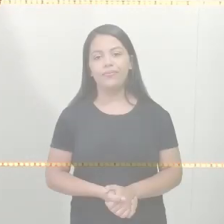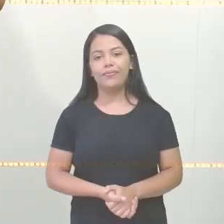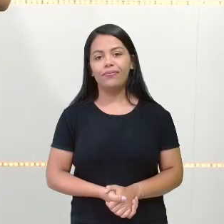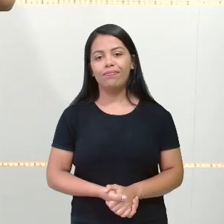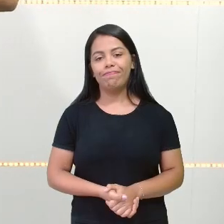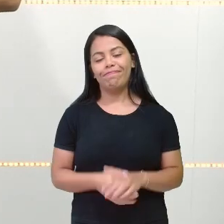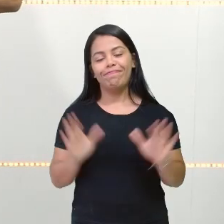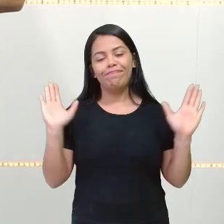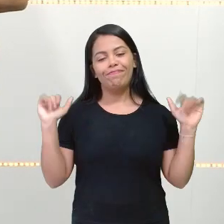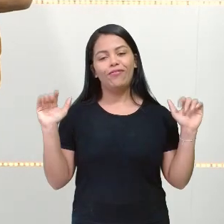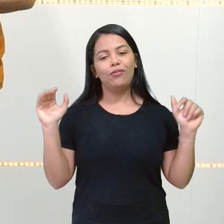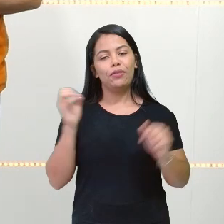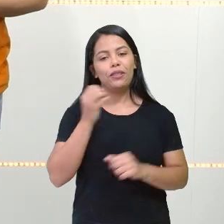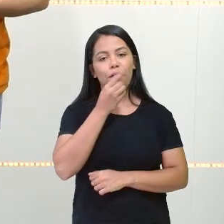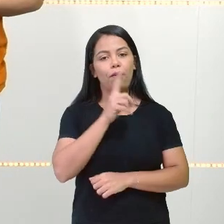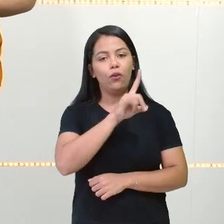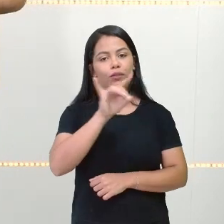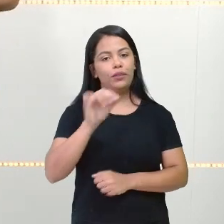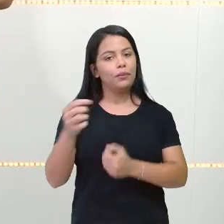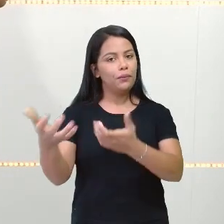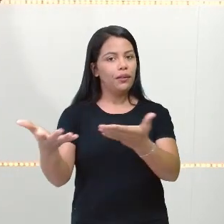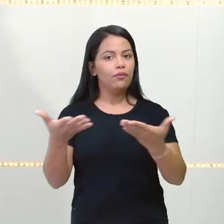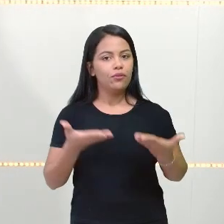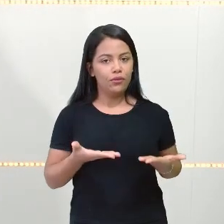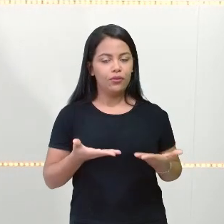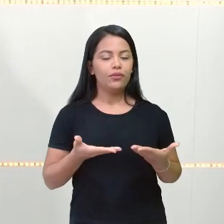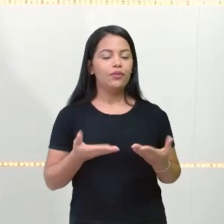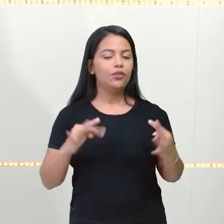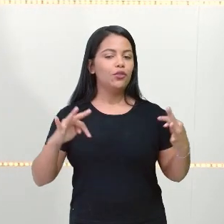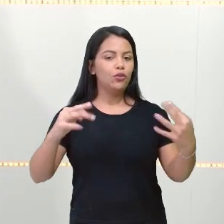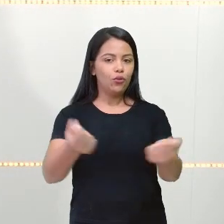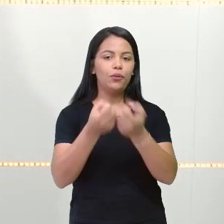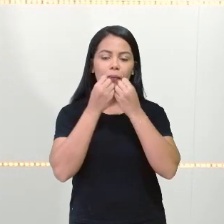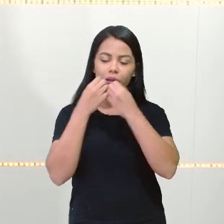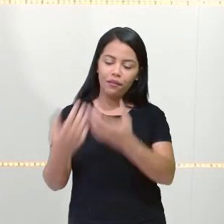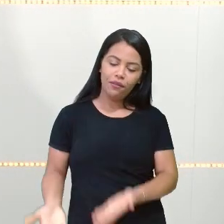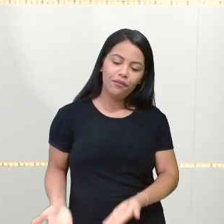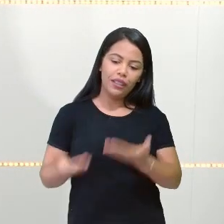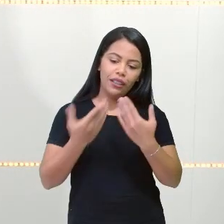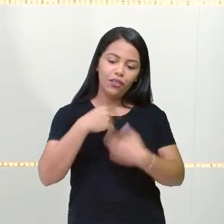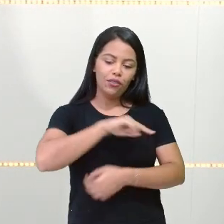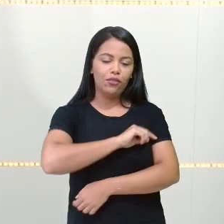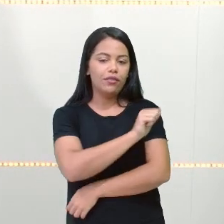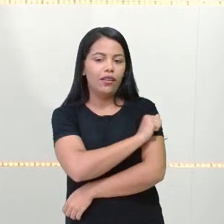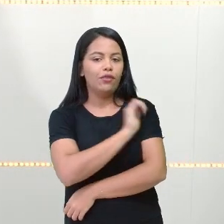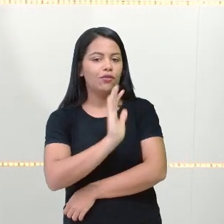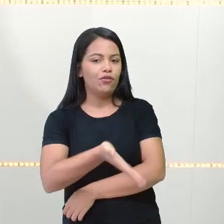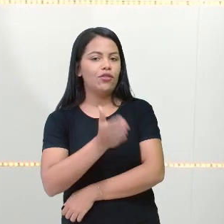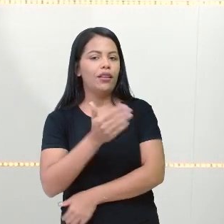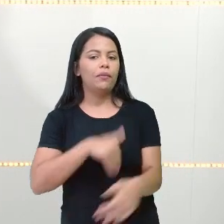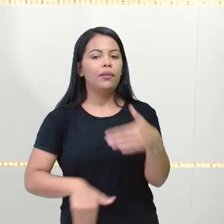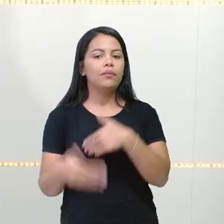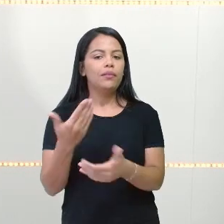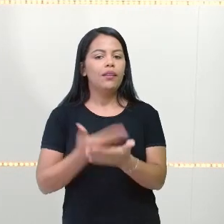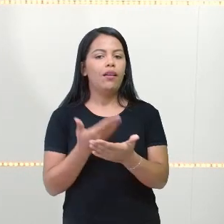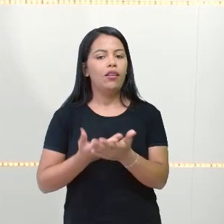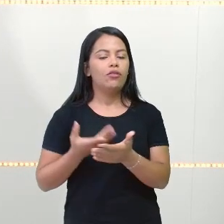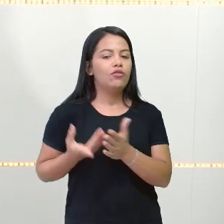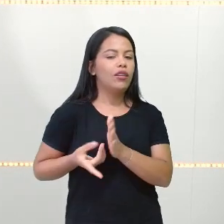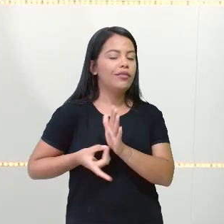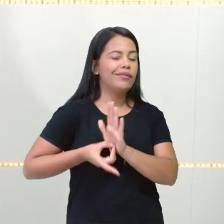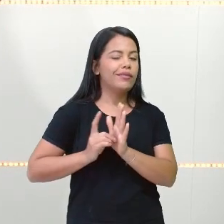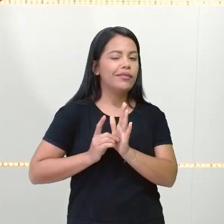E aí, pessoal, bom dia para todo mundo. Sejam super bem-vindos à nossa aula, né? Nossos estudantes que já estão aí participando desde cedinho, os nossos